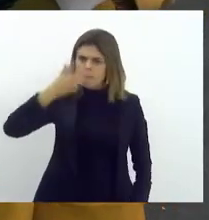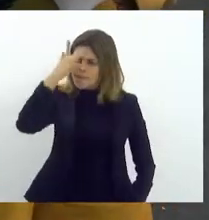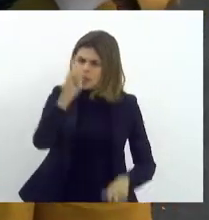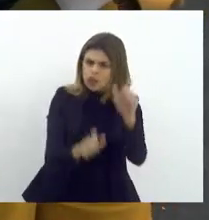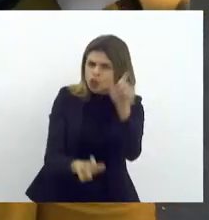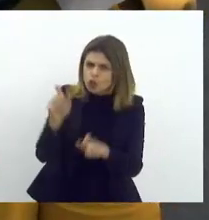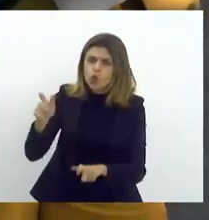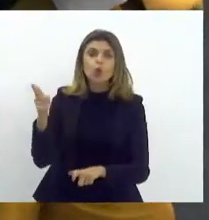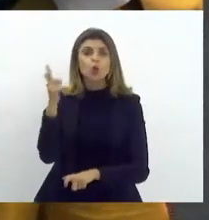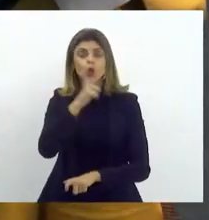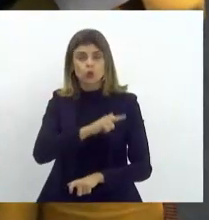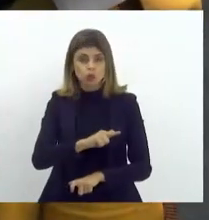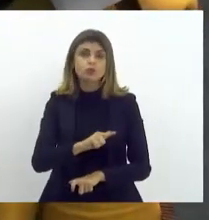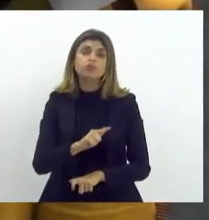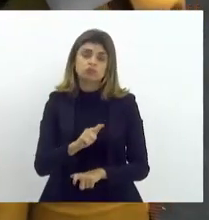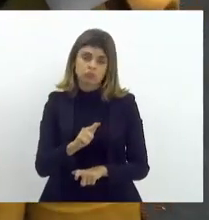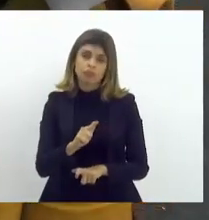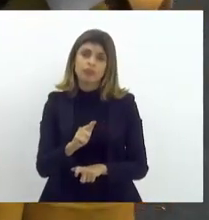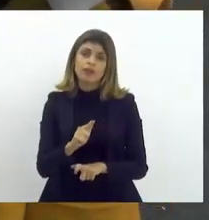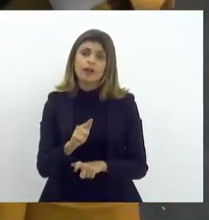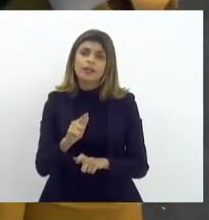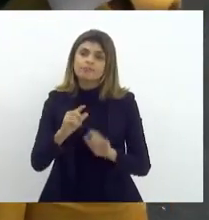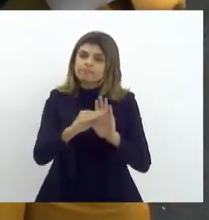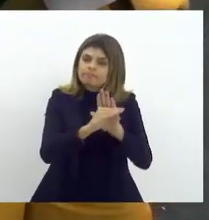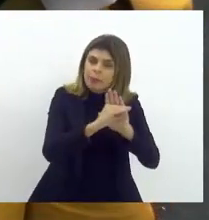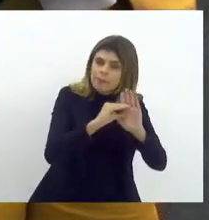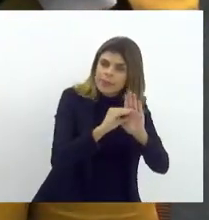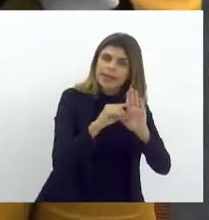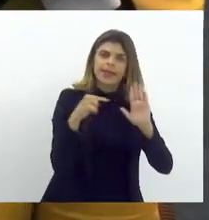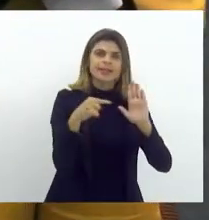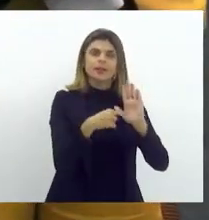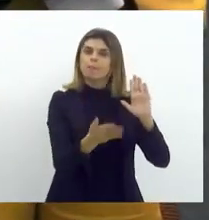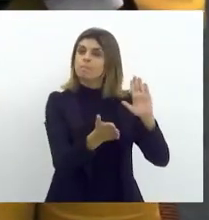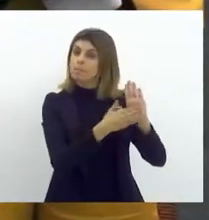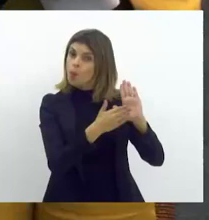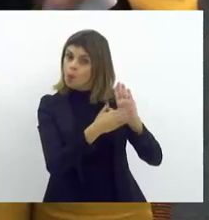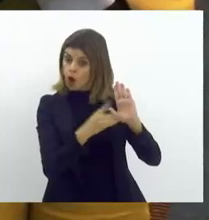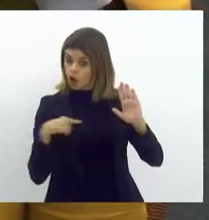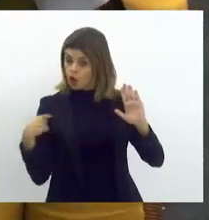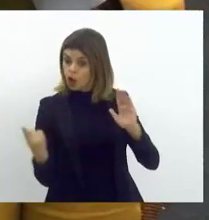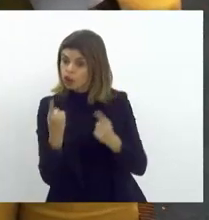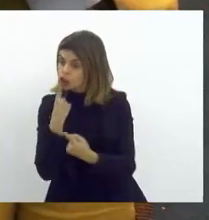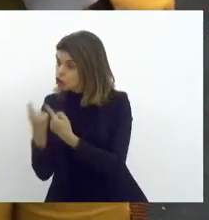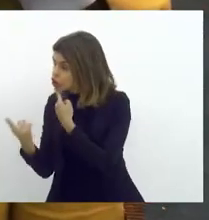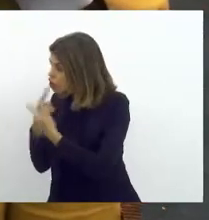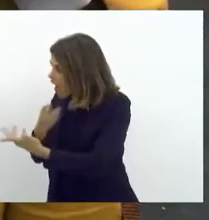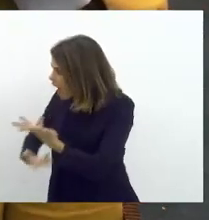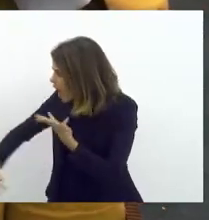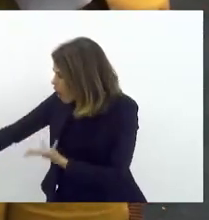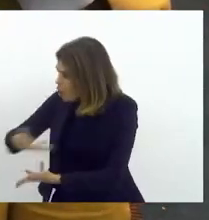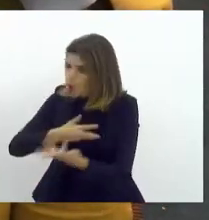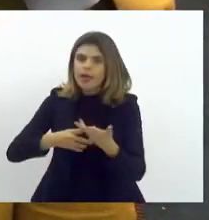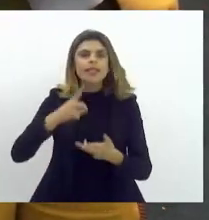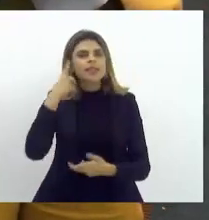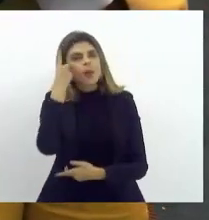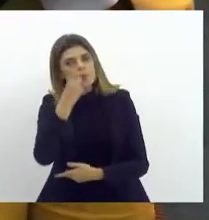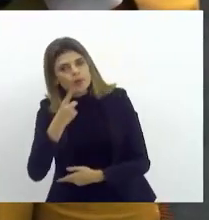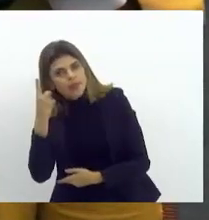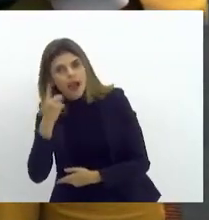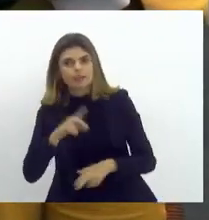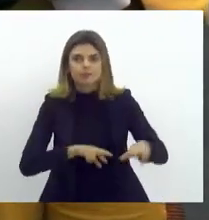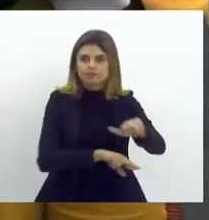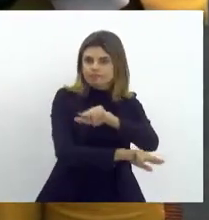conseguiu ao menos através de uma Emenda proposta por nós mas dialogada com todos os deputados e deputadas